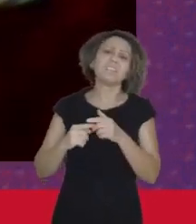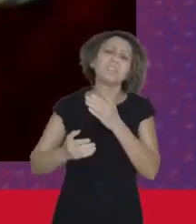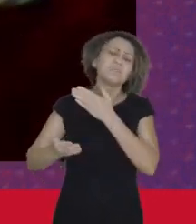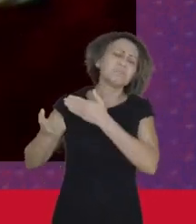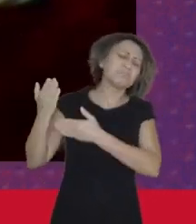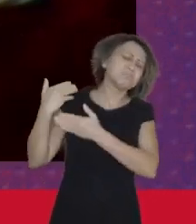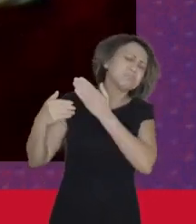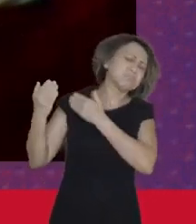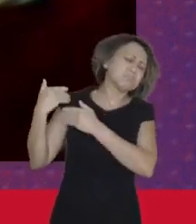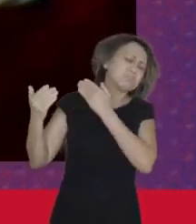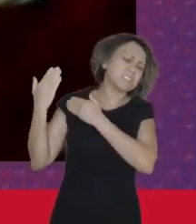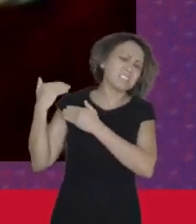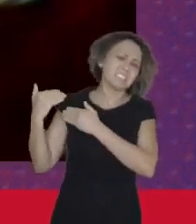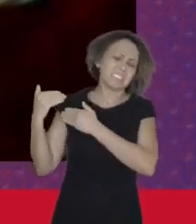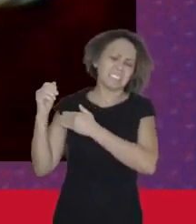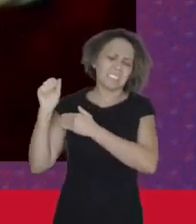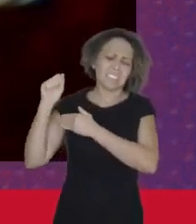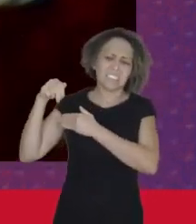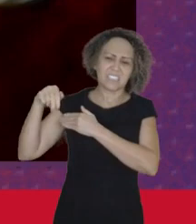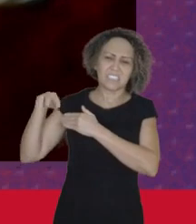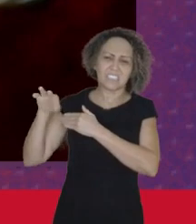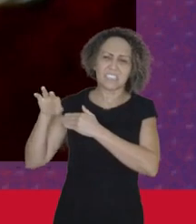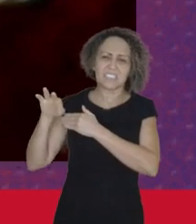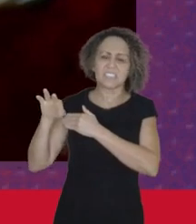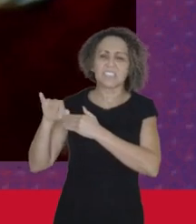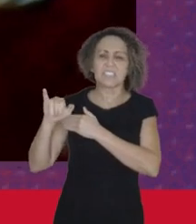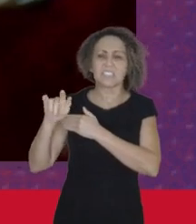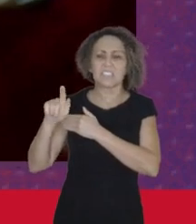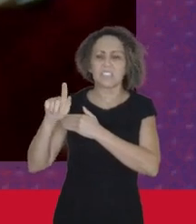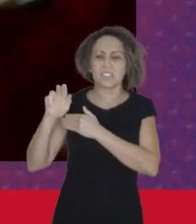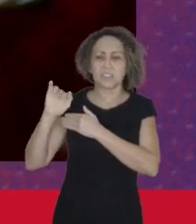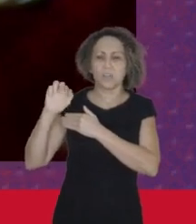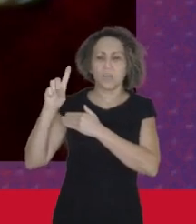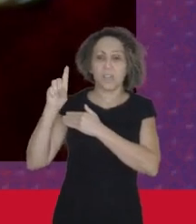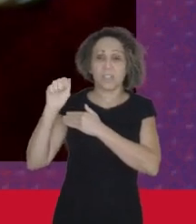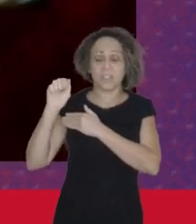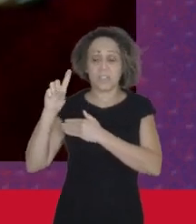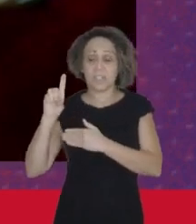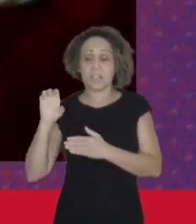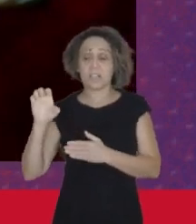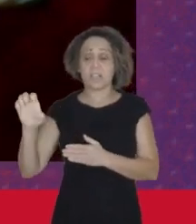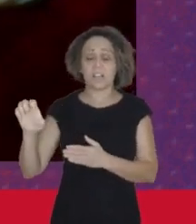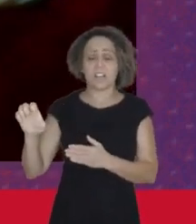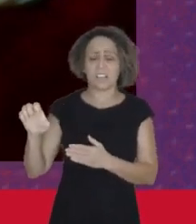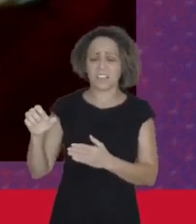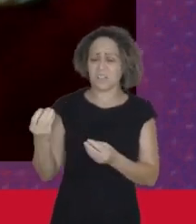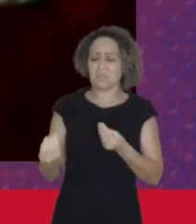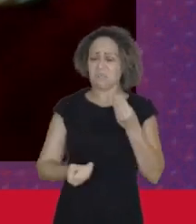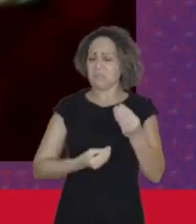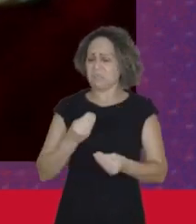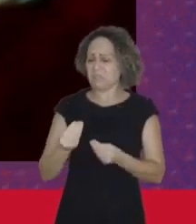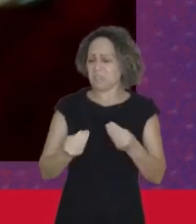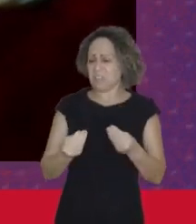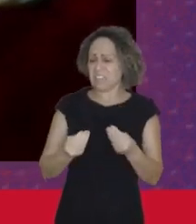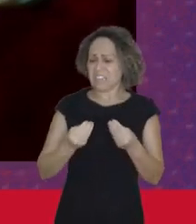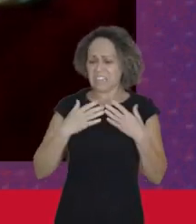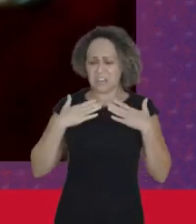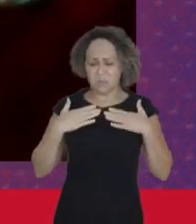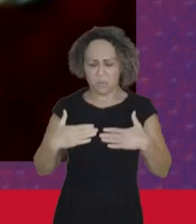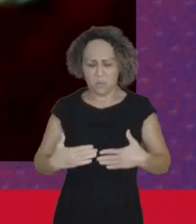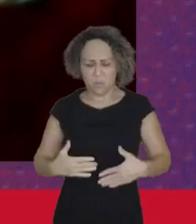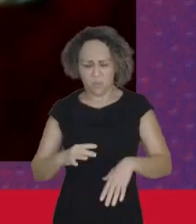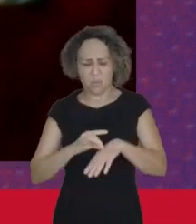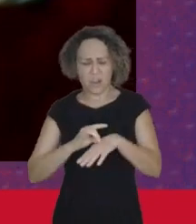geralmente se afirmava que a carne, né, era vulnerável ao pecado, era